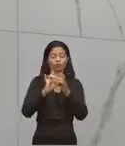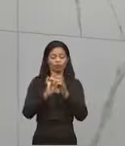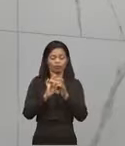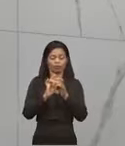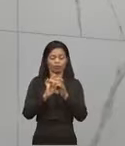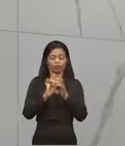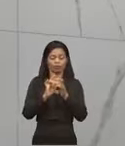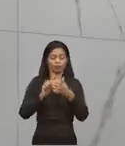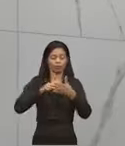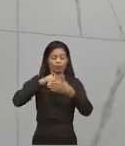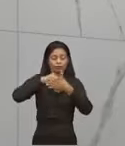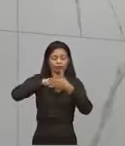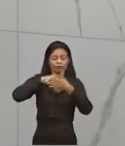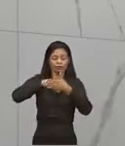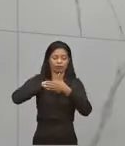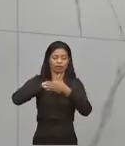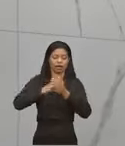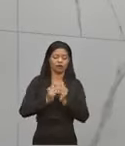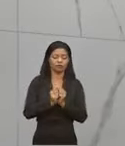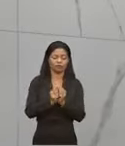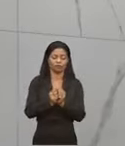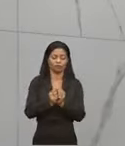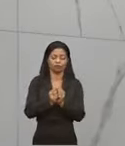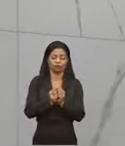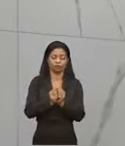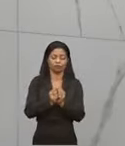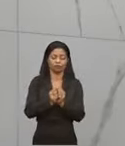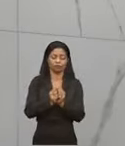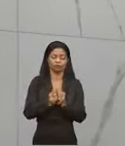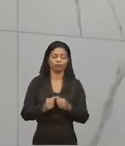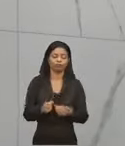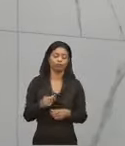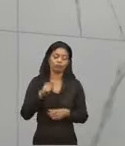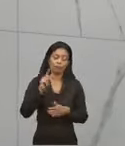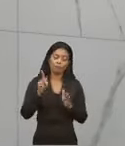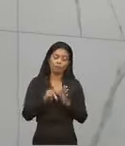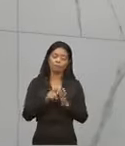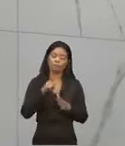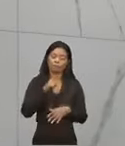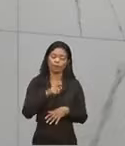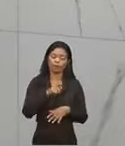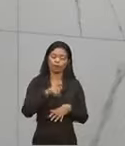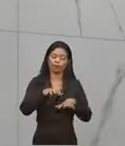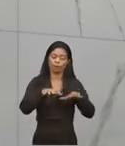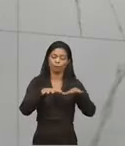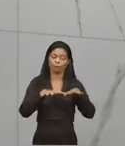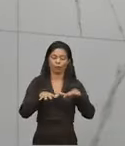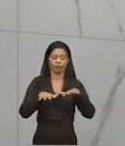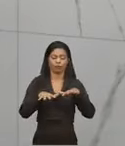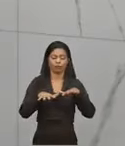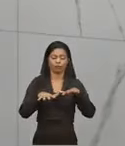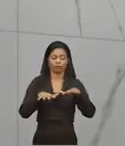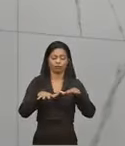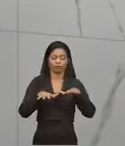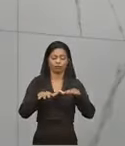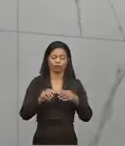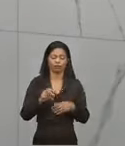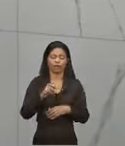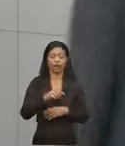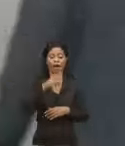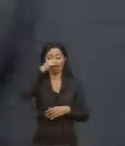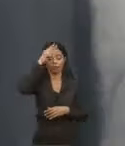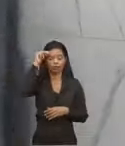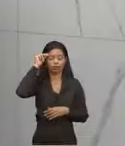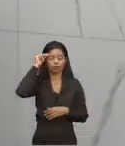a prefeitura? A prefeitura, digamos assim, para ficar bem sintetizado, é uma loja de produtos e serviços.